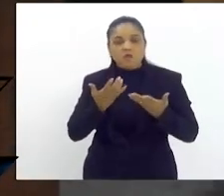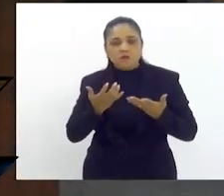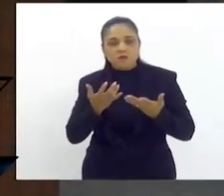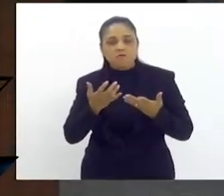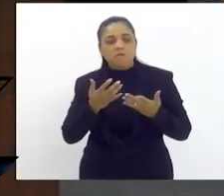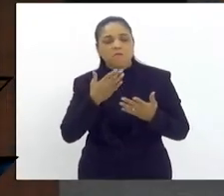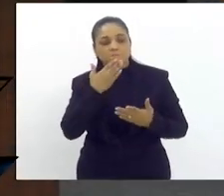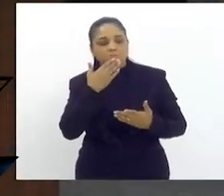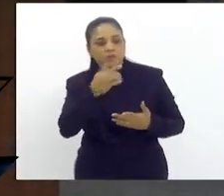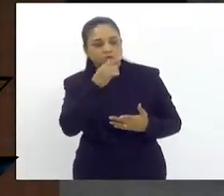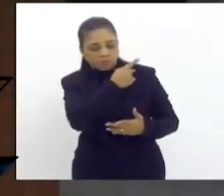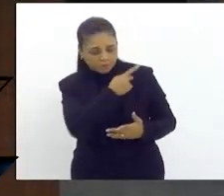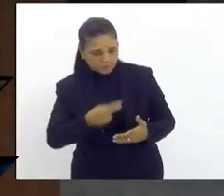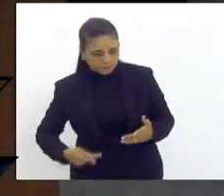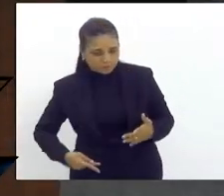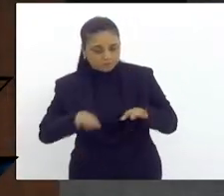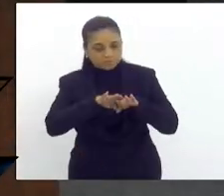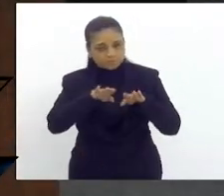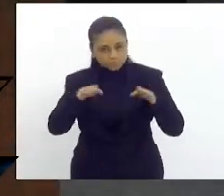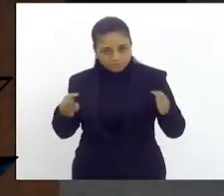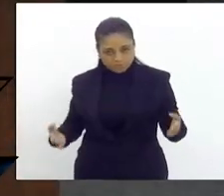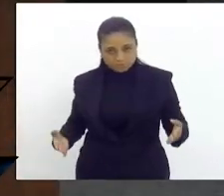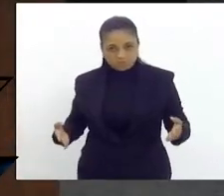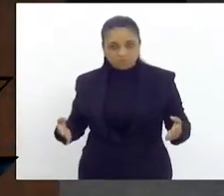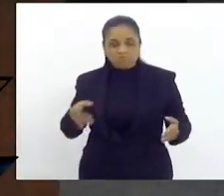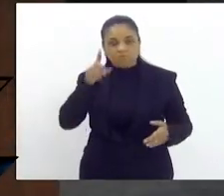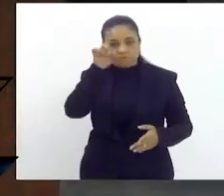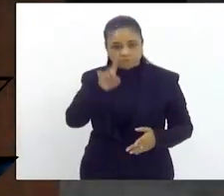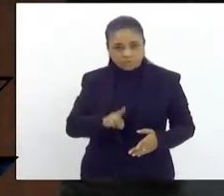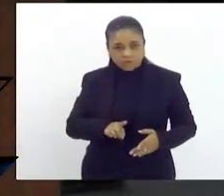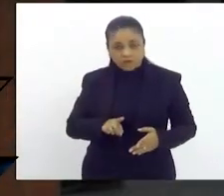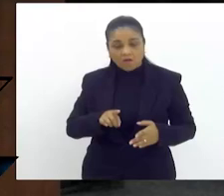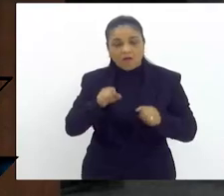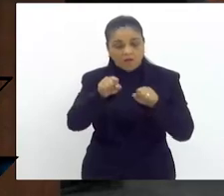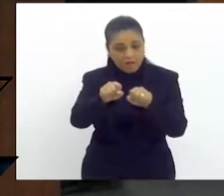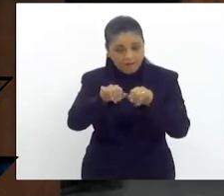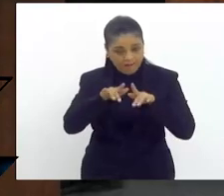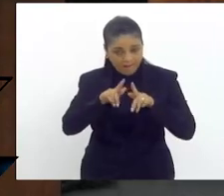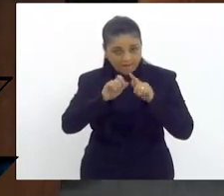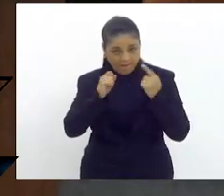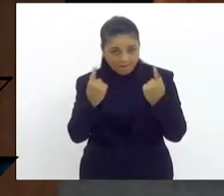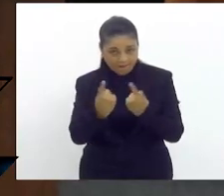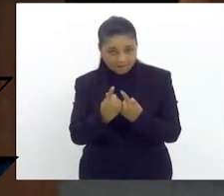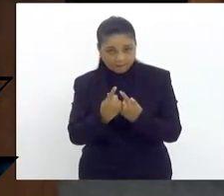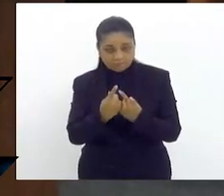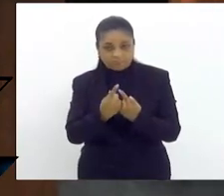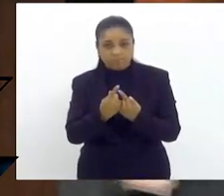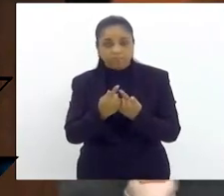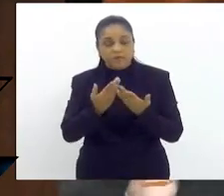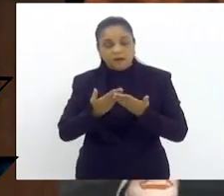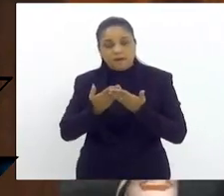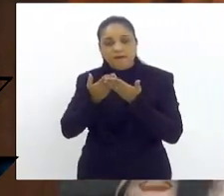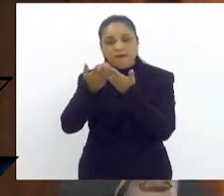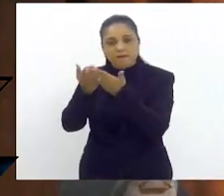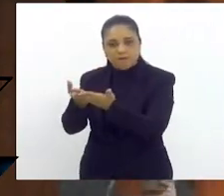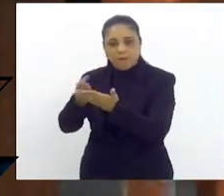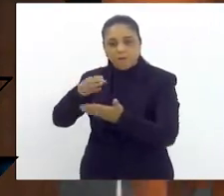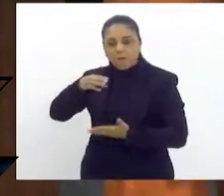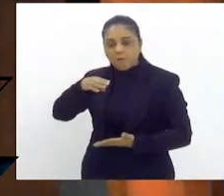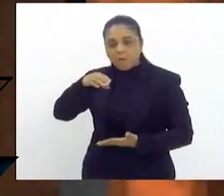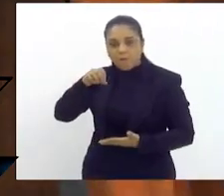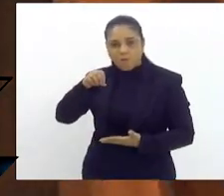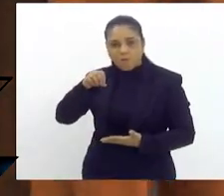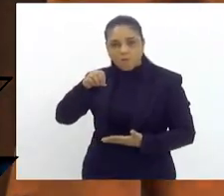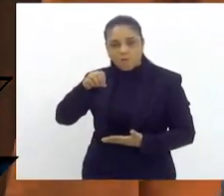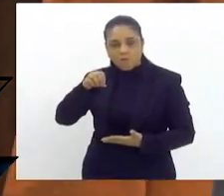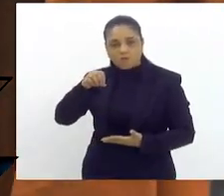a vossa excelência a mesa diretora que de alguma forma a casa no todo pudesse encaminhar uma Moção de apoio